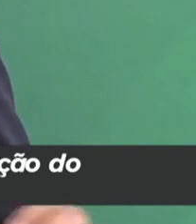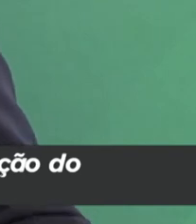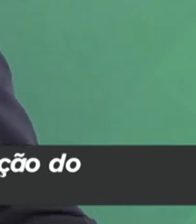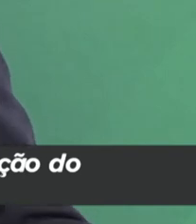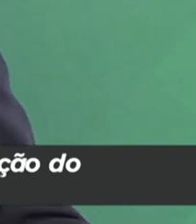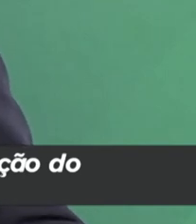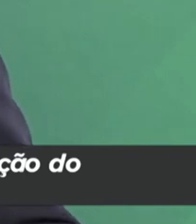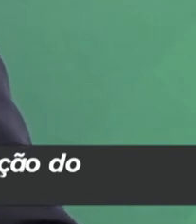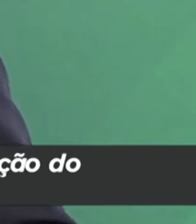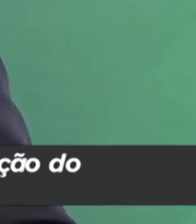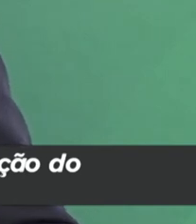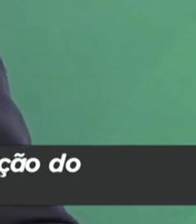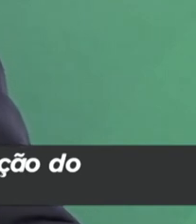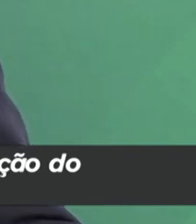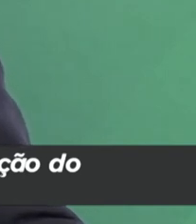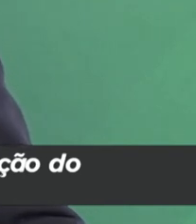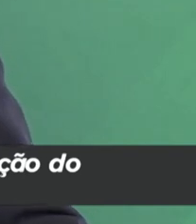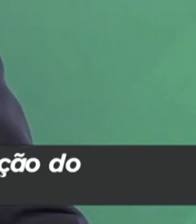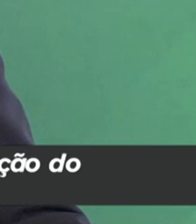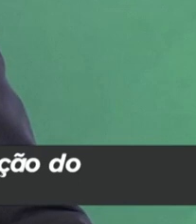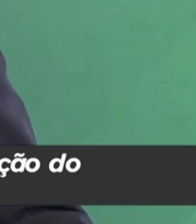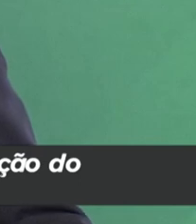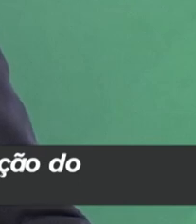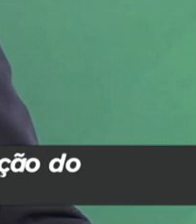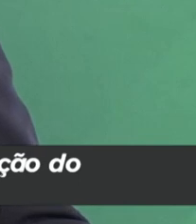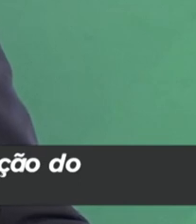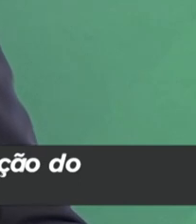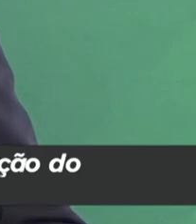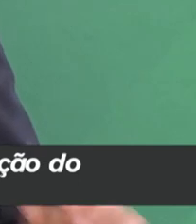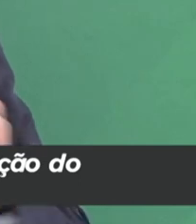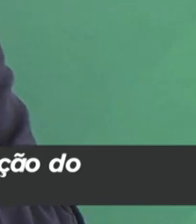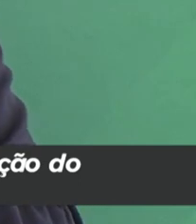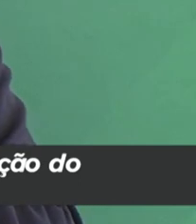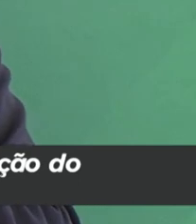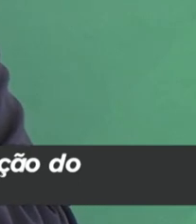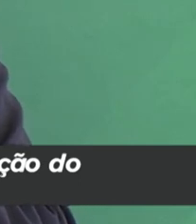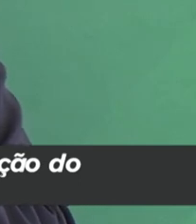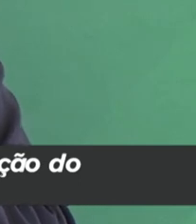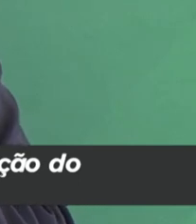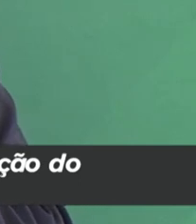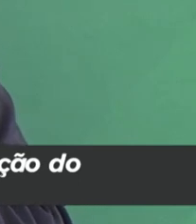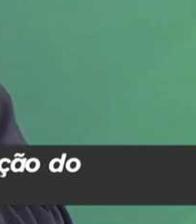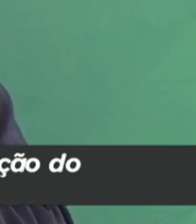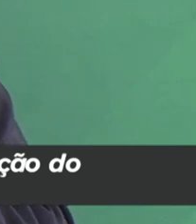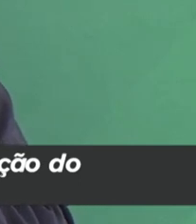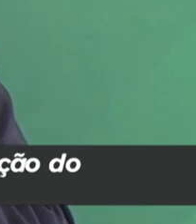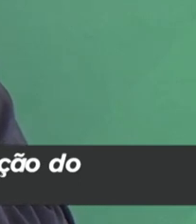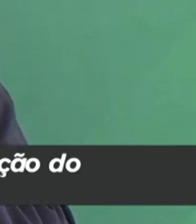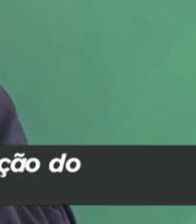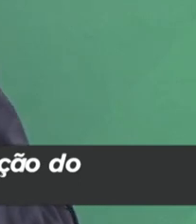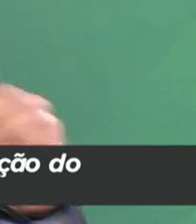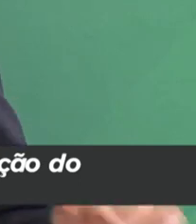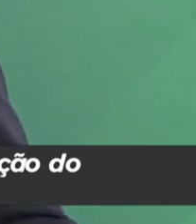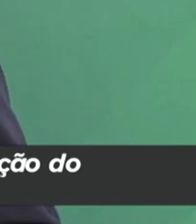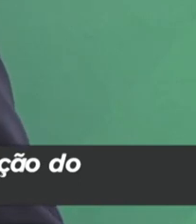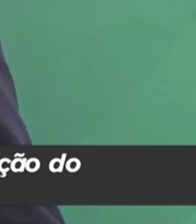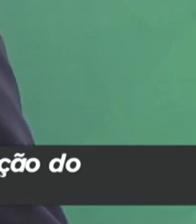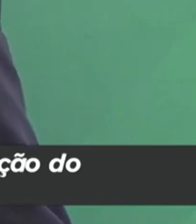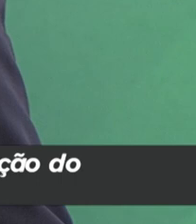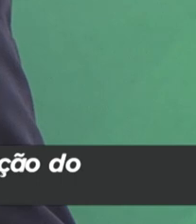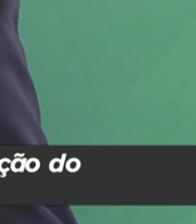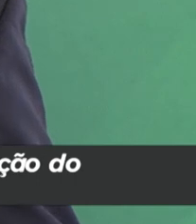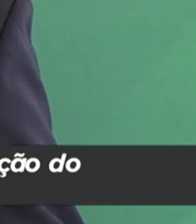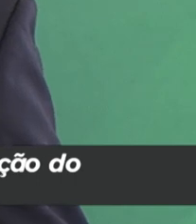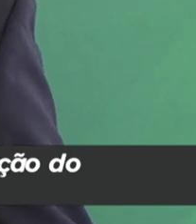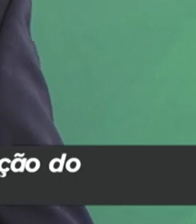muito condensados cumprimento de forma especial a todos aqui presentes e reitera a importância